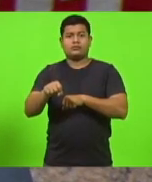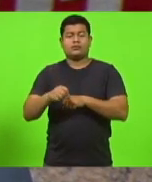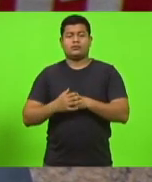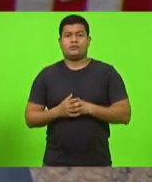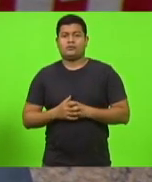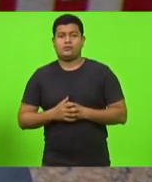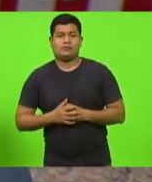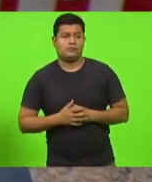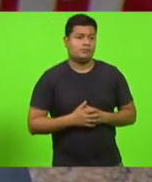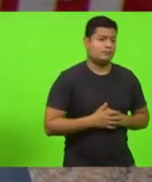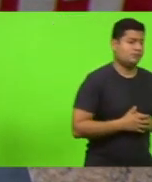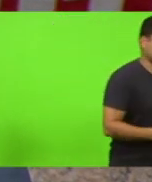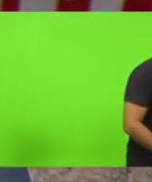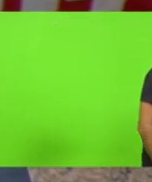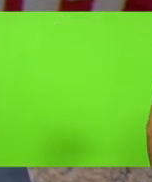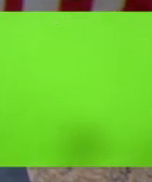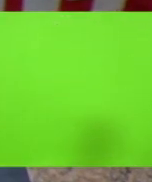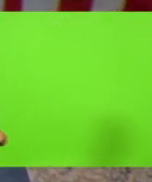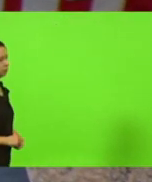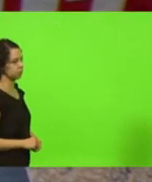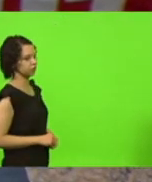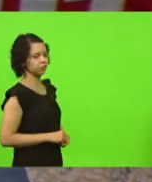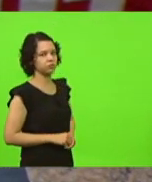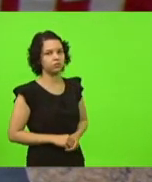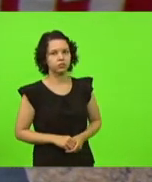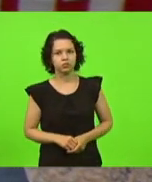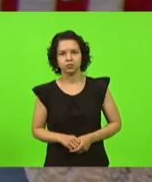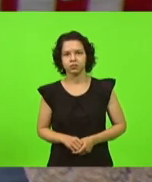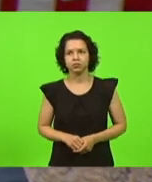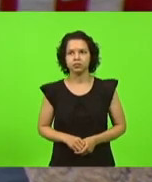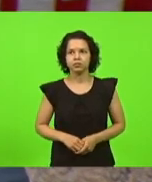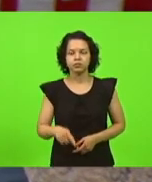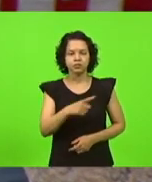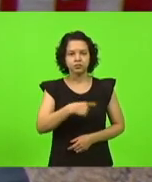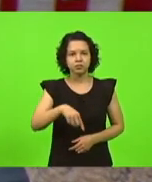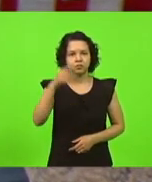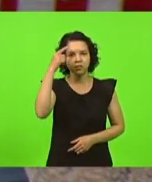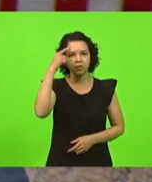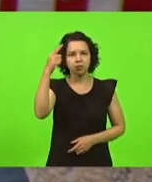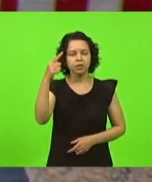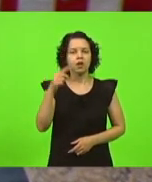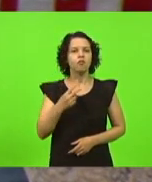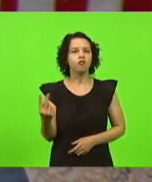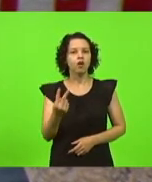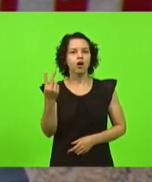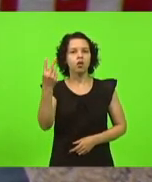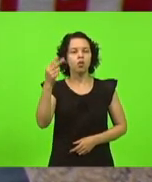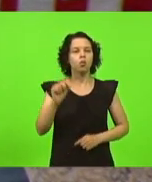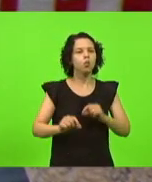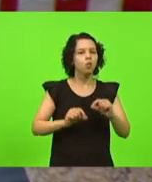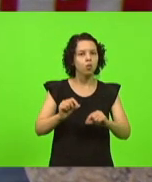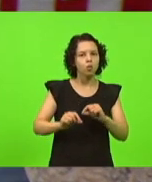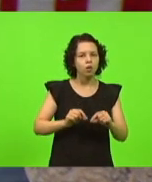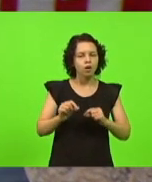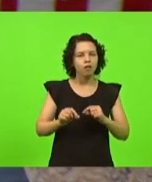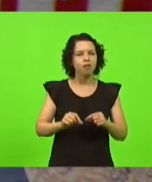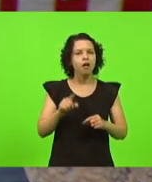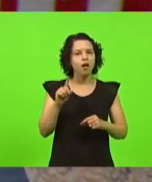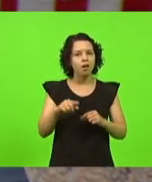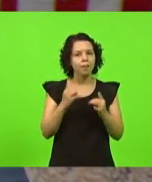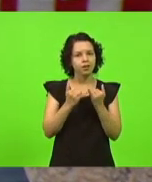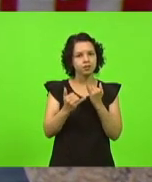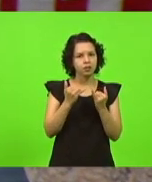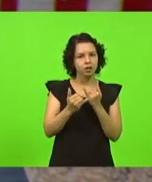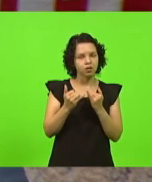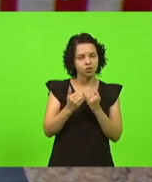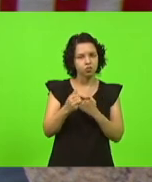para um professor fazer um doutorado. E para a gente relembrar do que significa esse valor, é exatamente a metade do valor do que vai